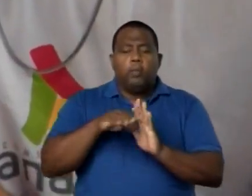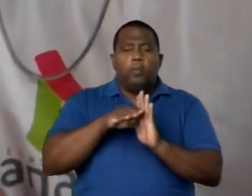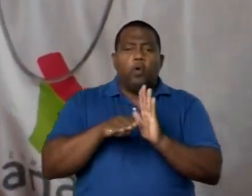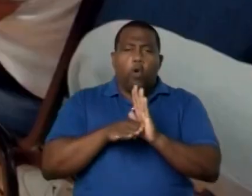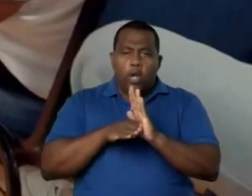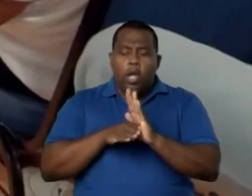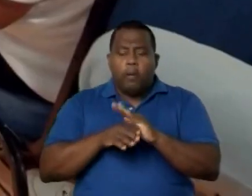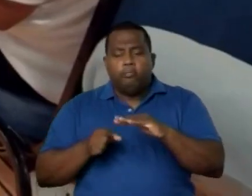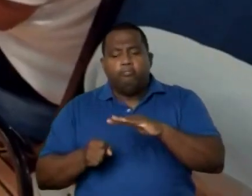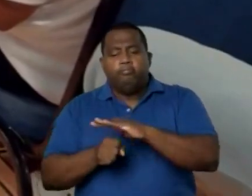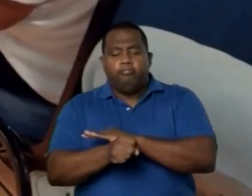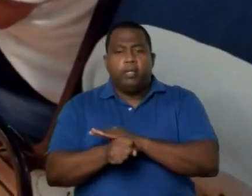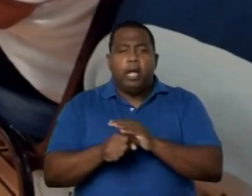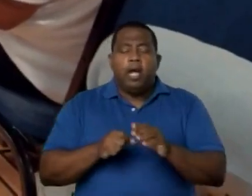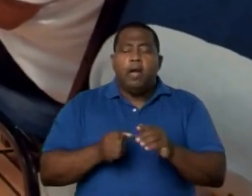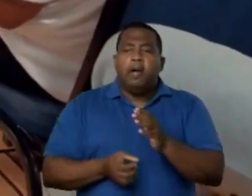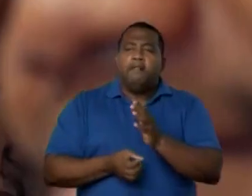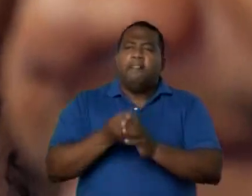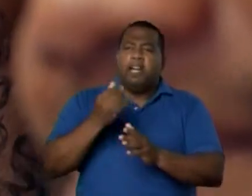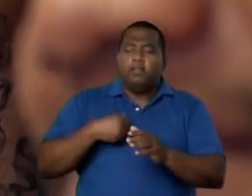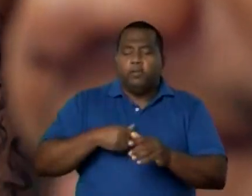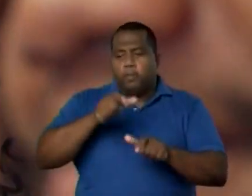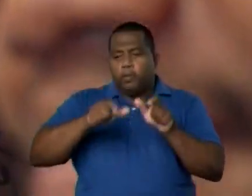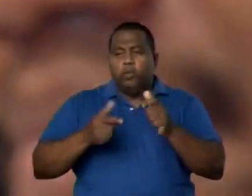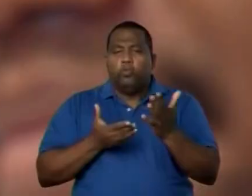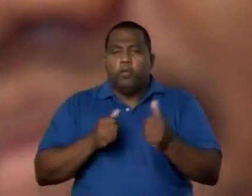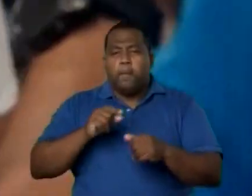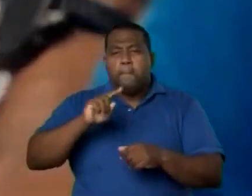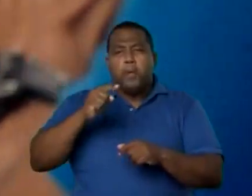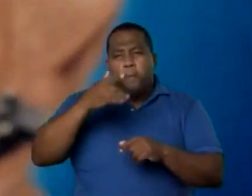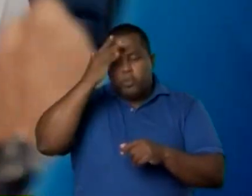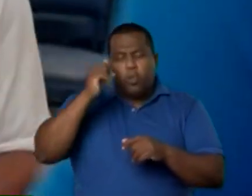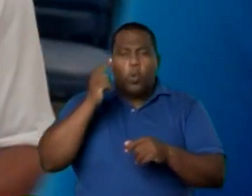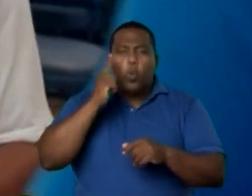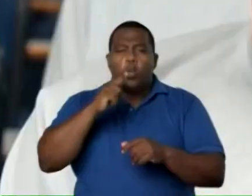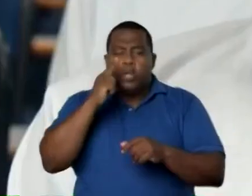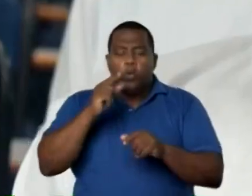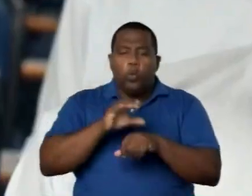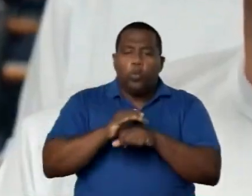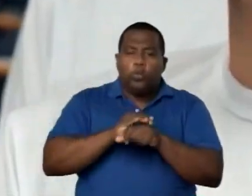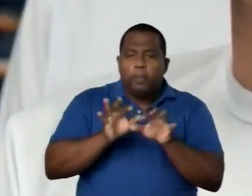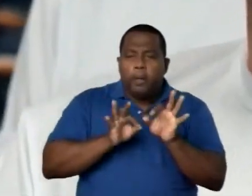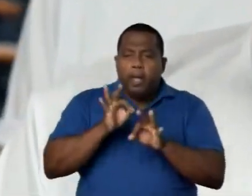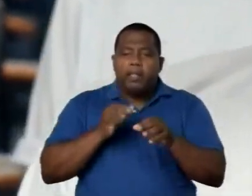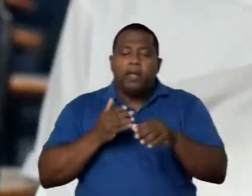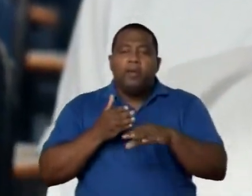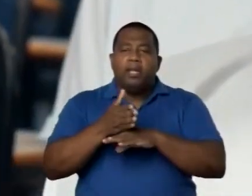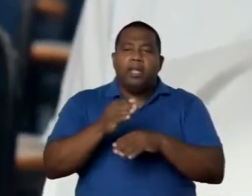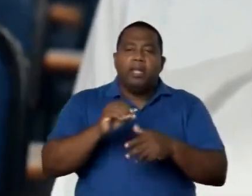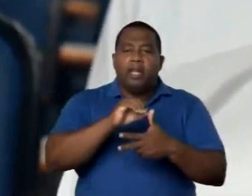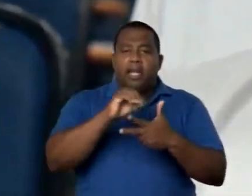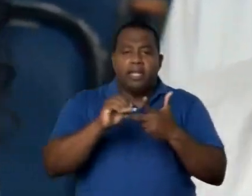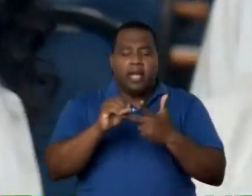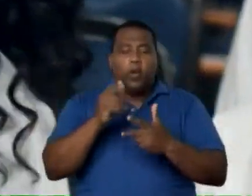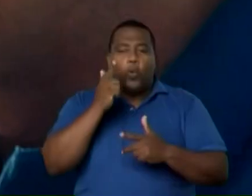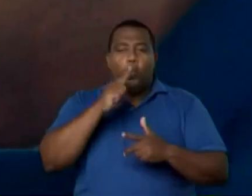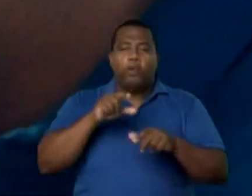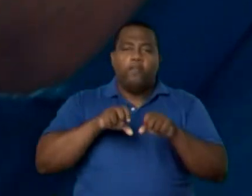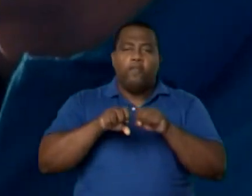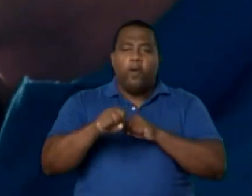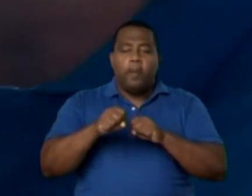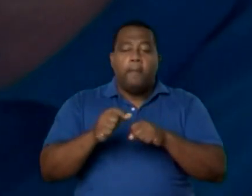Ingressar. Mais de 1000 jovens da nossa cidade ganharam um curso de preparação para o Enem. Eu sou a primeira pessoa a me formar na